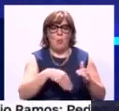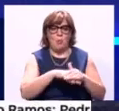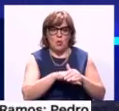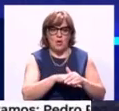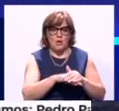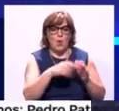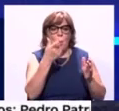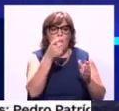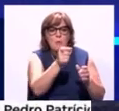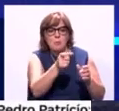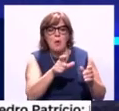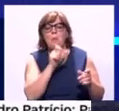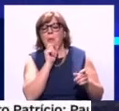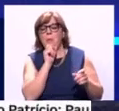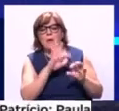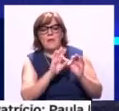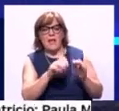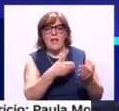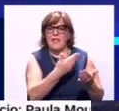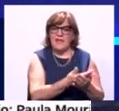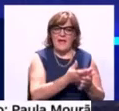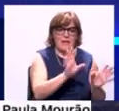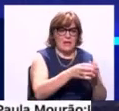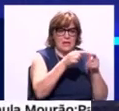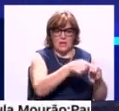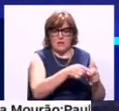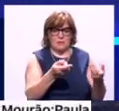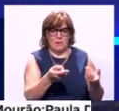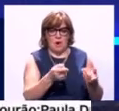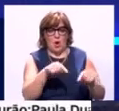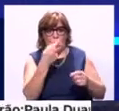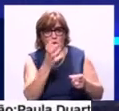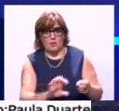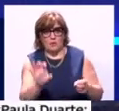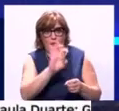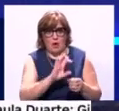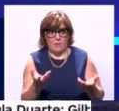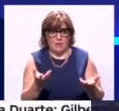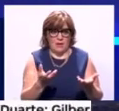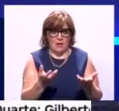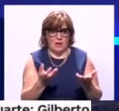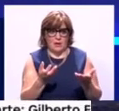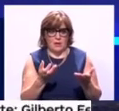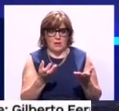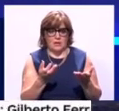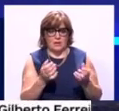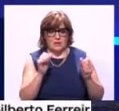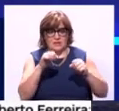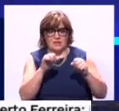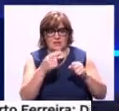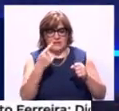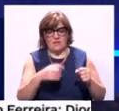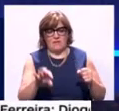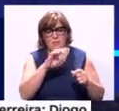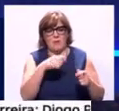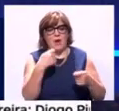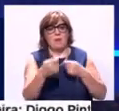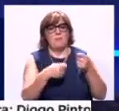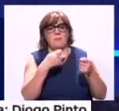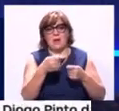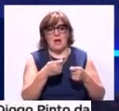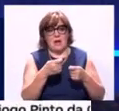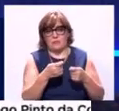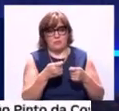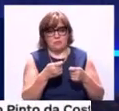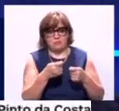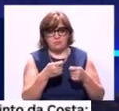fatia pode ser dada a essa equipa. Está a ver outra forma? Sim, há formas, o mercado é que não é grande. Agora,